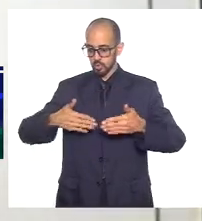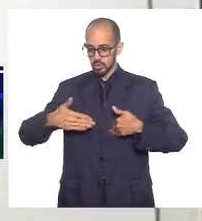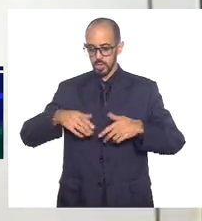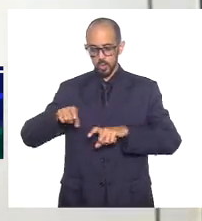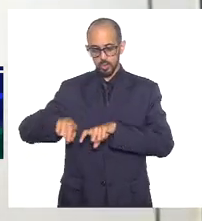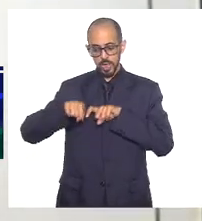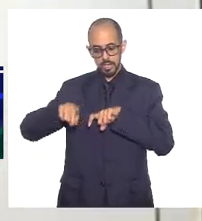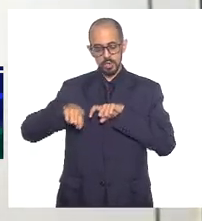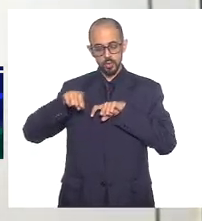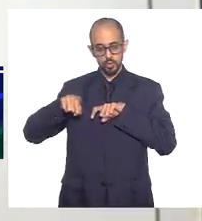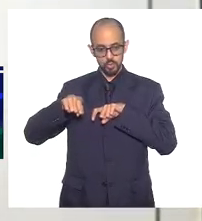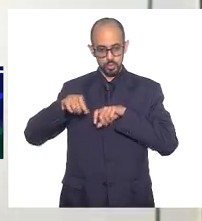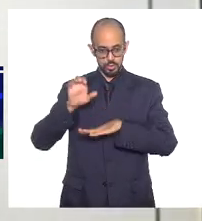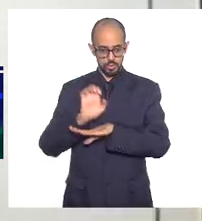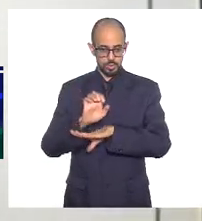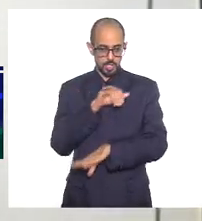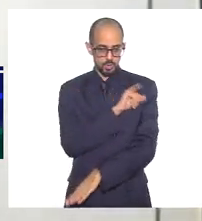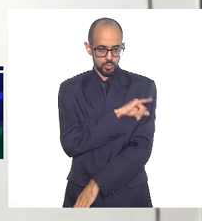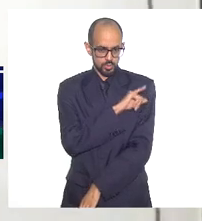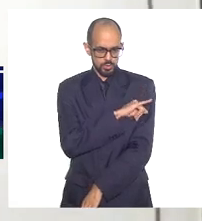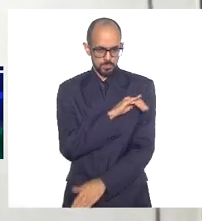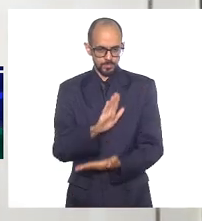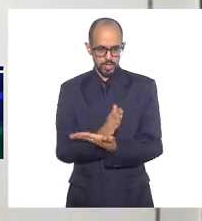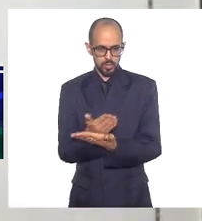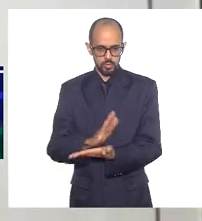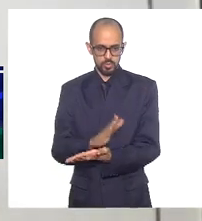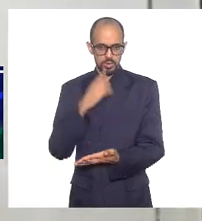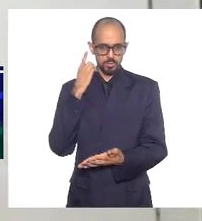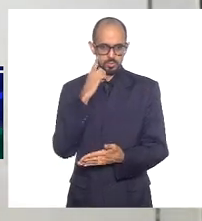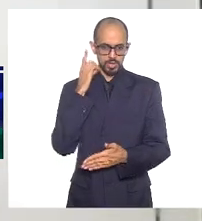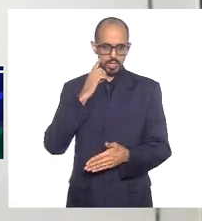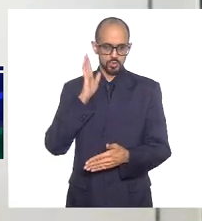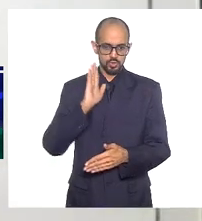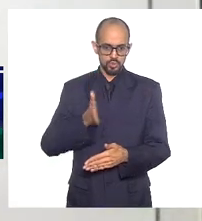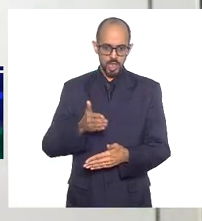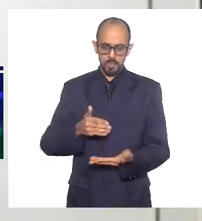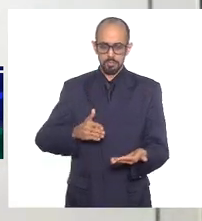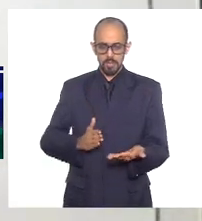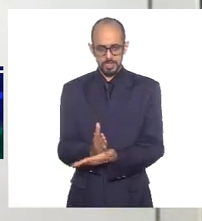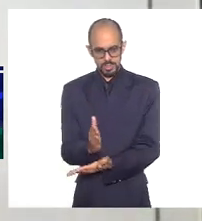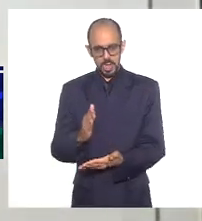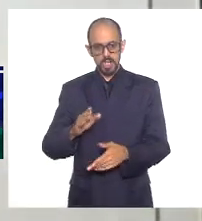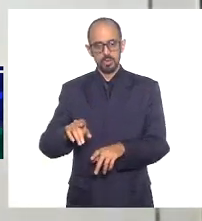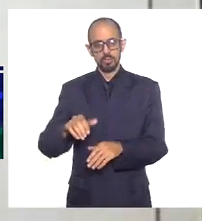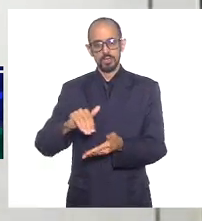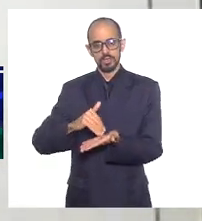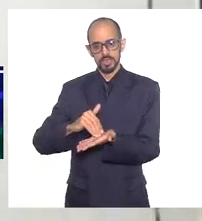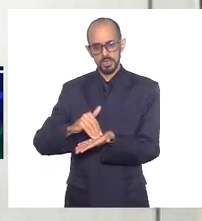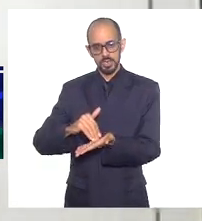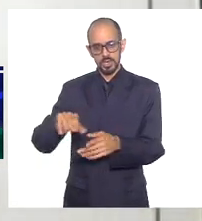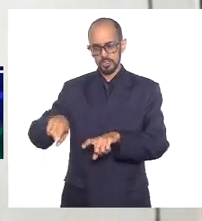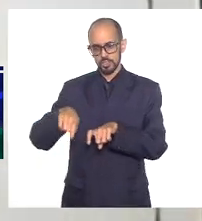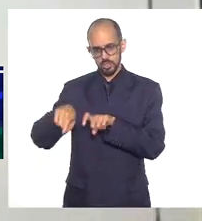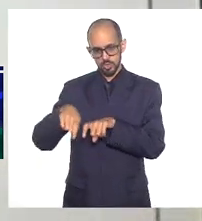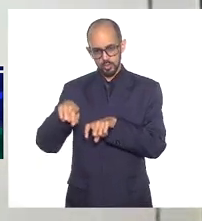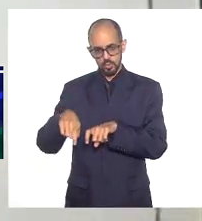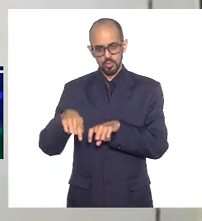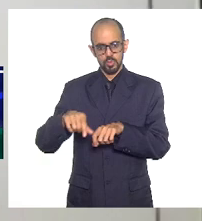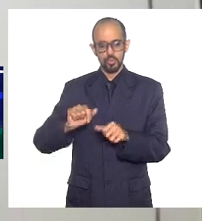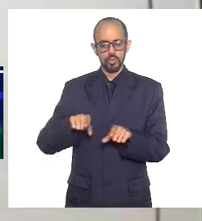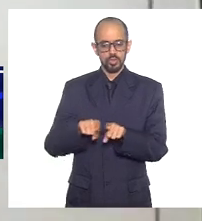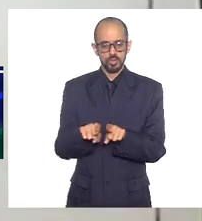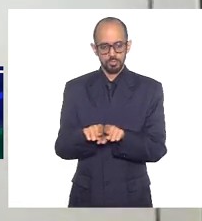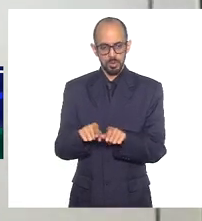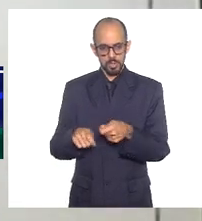acho que alguns deputados aqui dessa casa inclusive já passaram pela Secretaria de Agricultura pela gestão desses